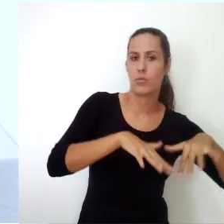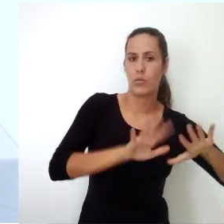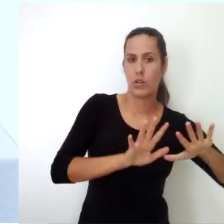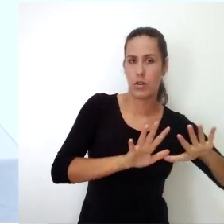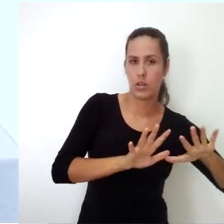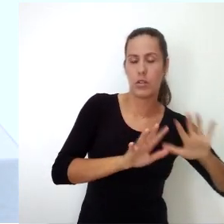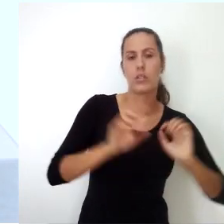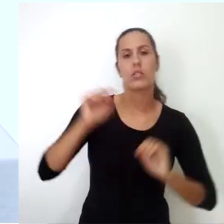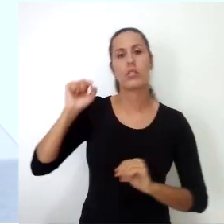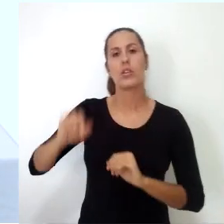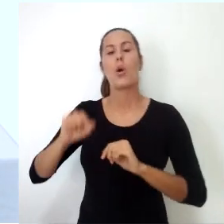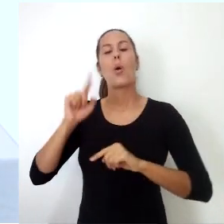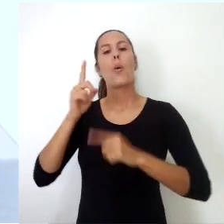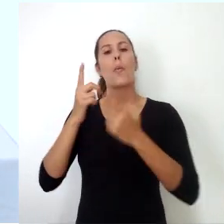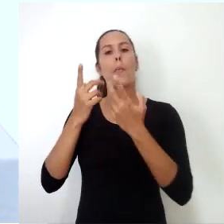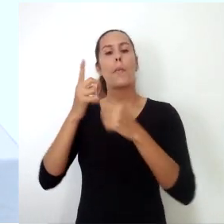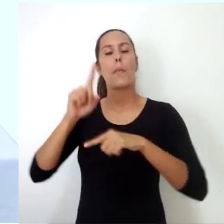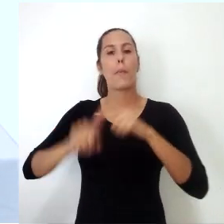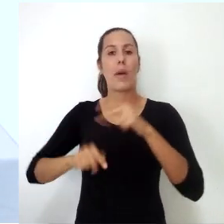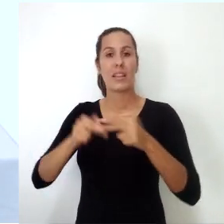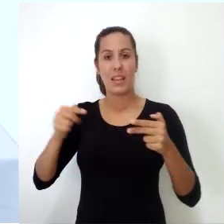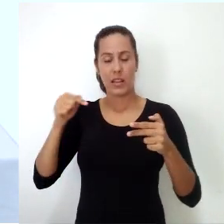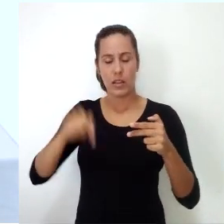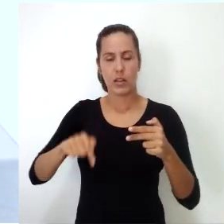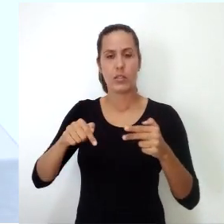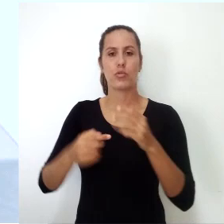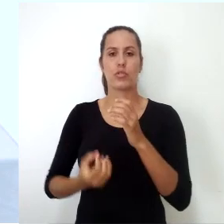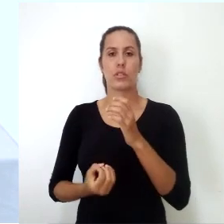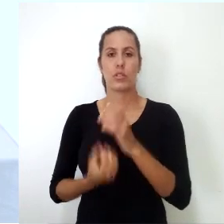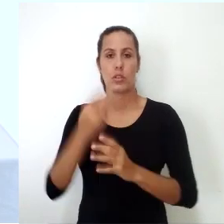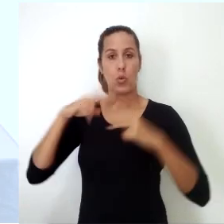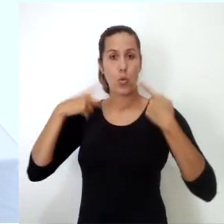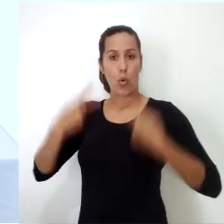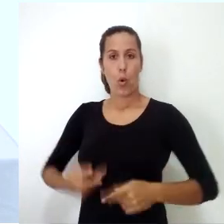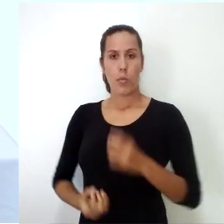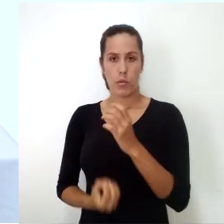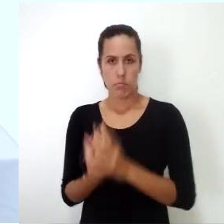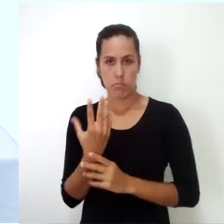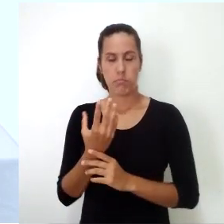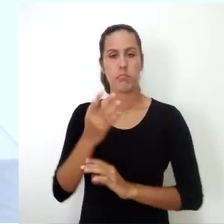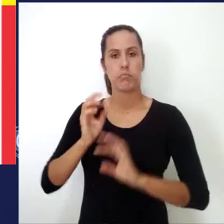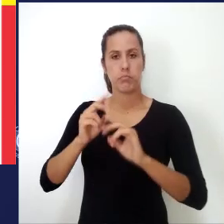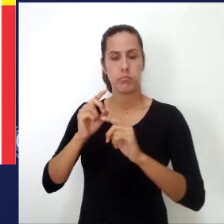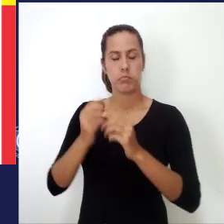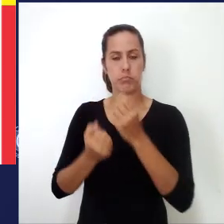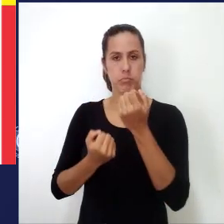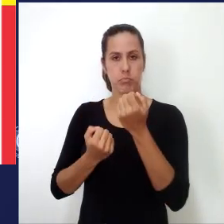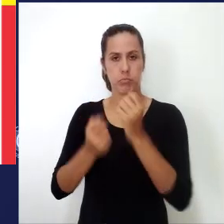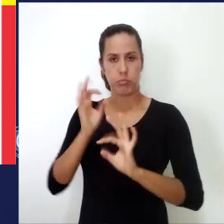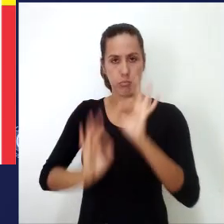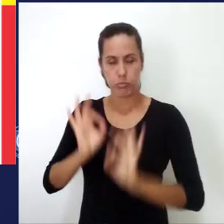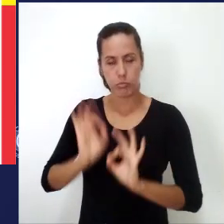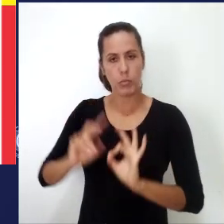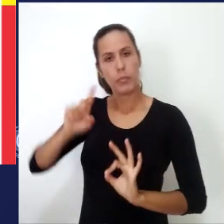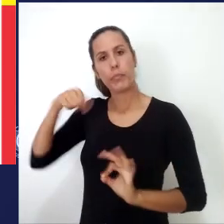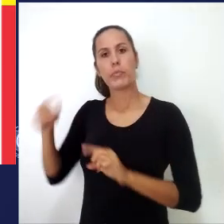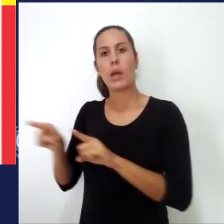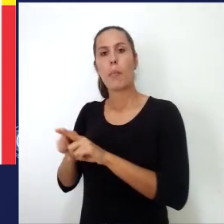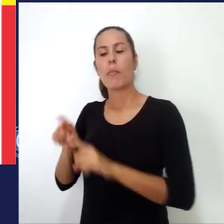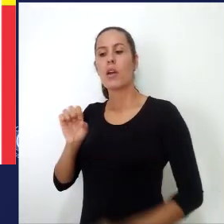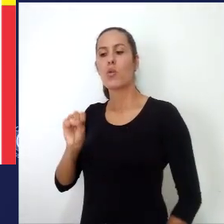são fabricados pelo homem e os materiais que são sintéticos. Bora ver a diferença desses materiais. Os materiais que